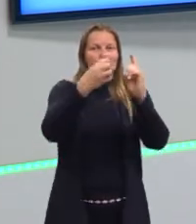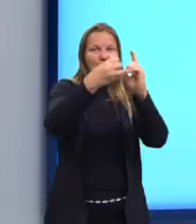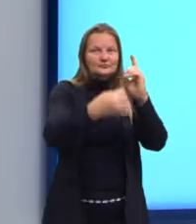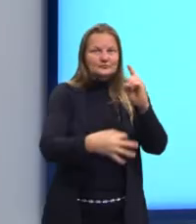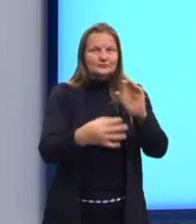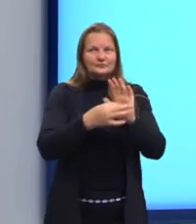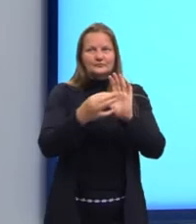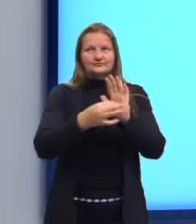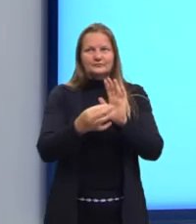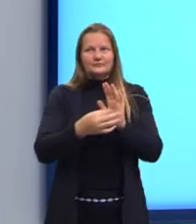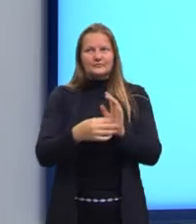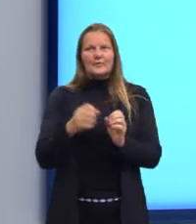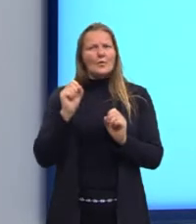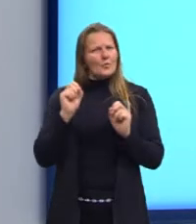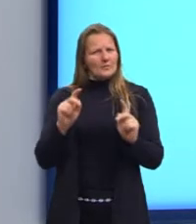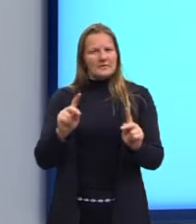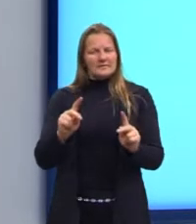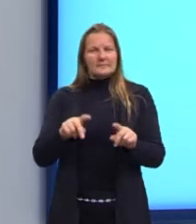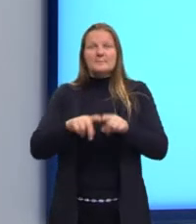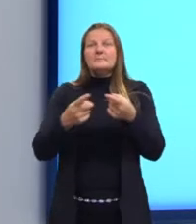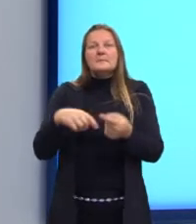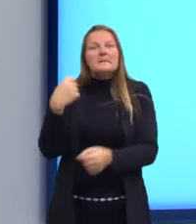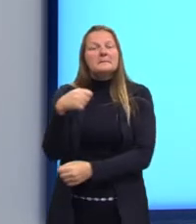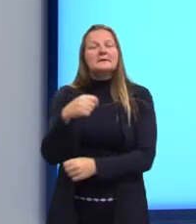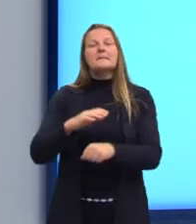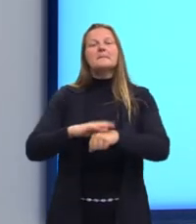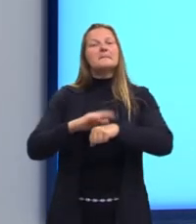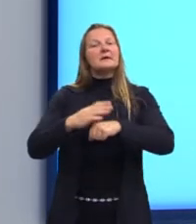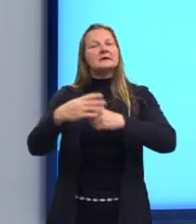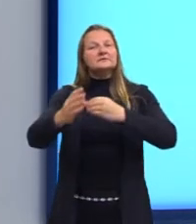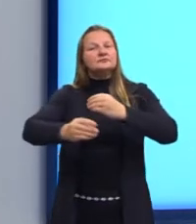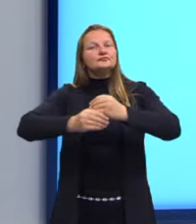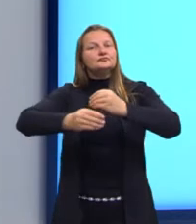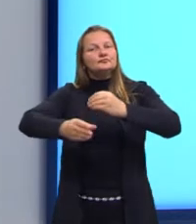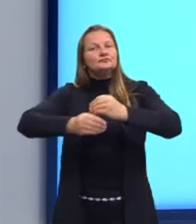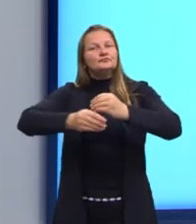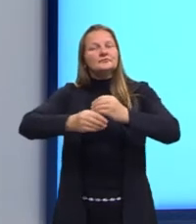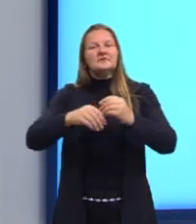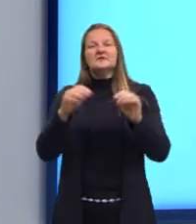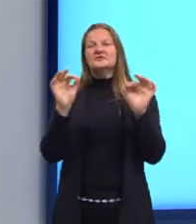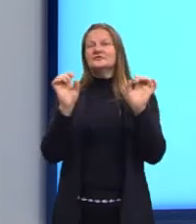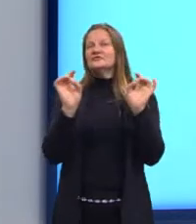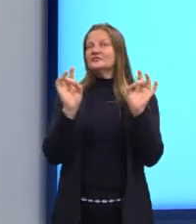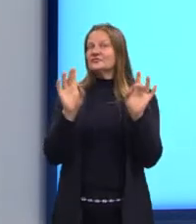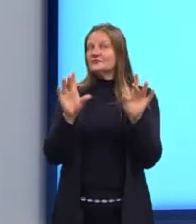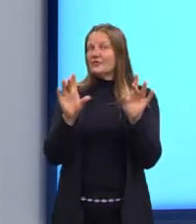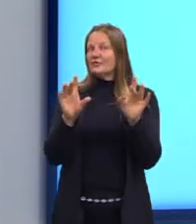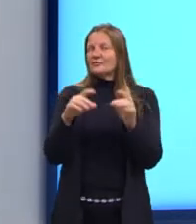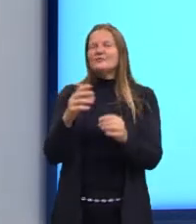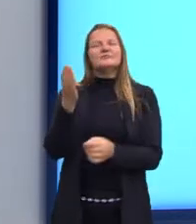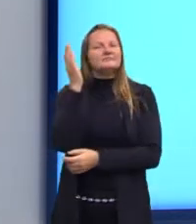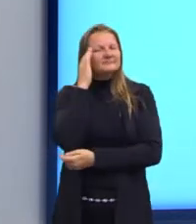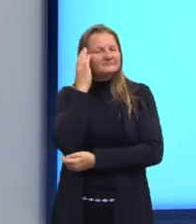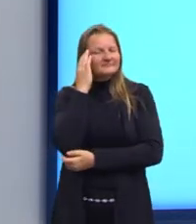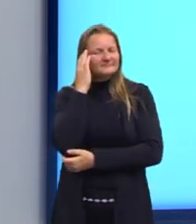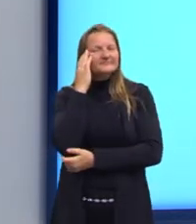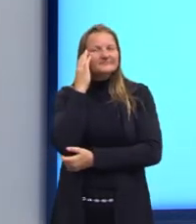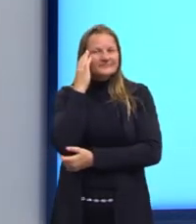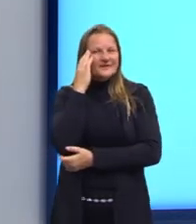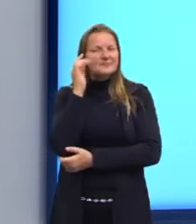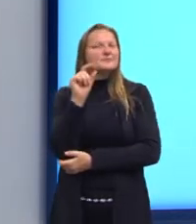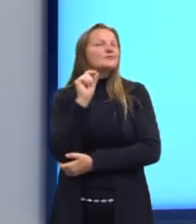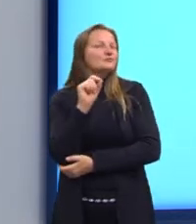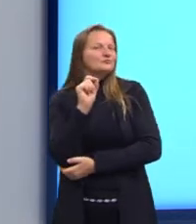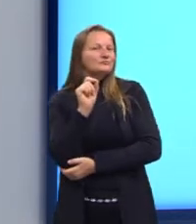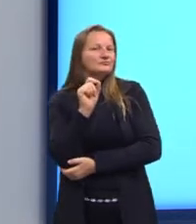beleza mas aí a gente precisa de mais não basta que nós saibamos que